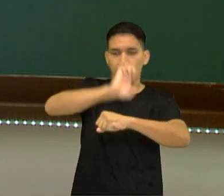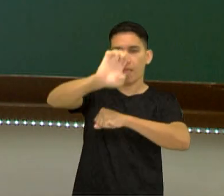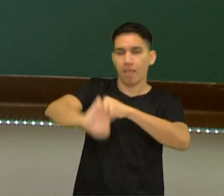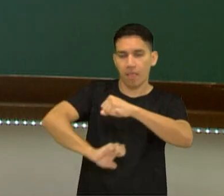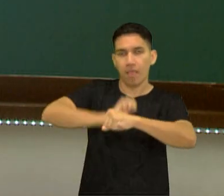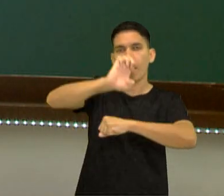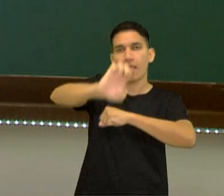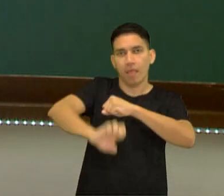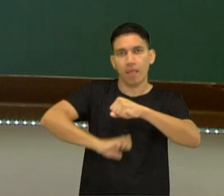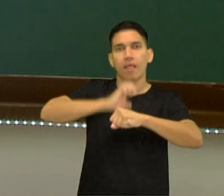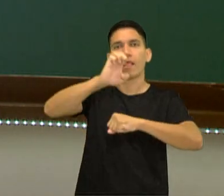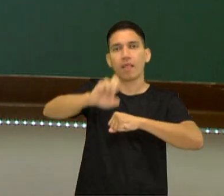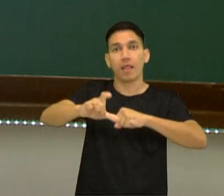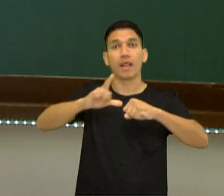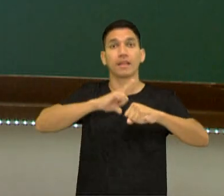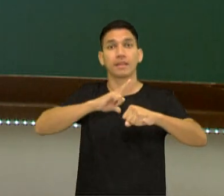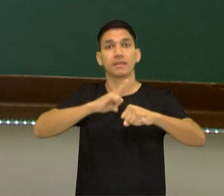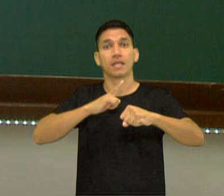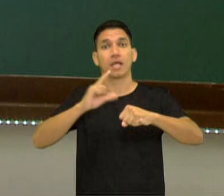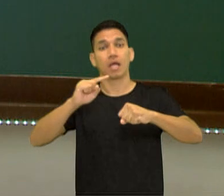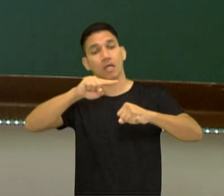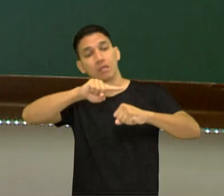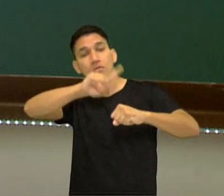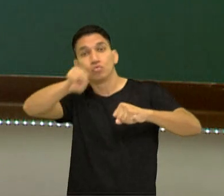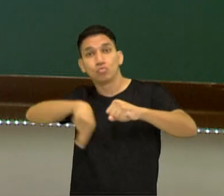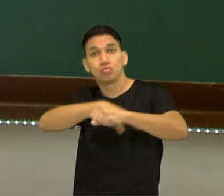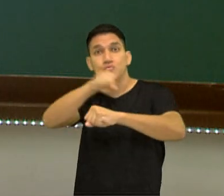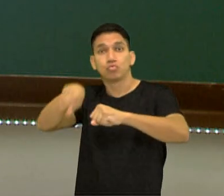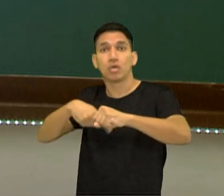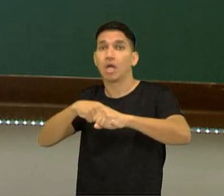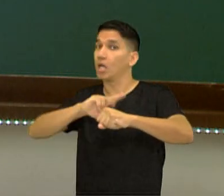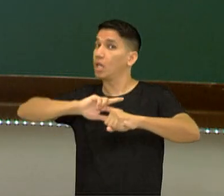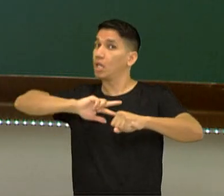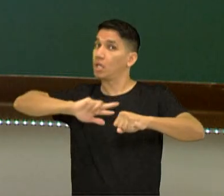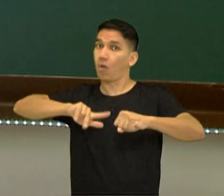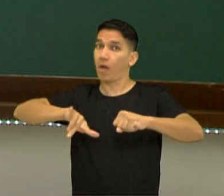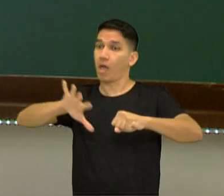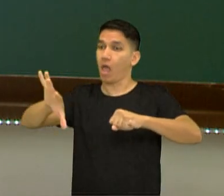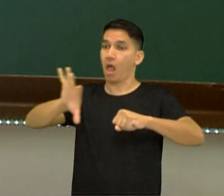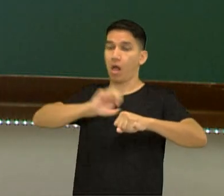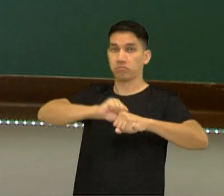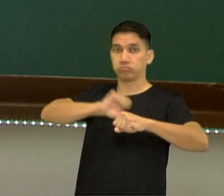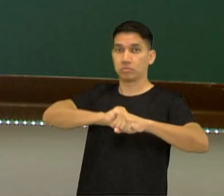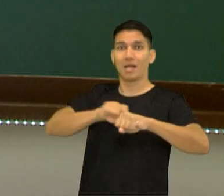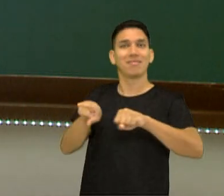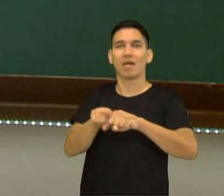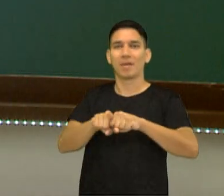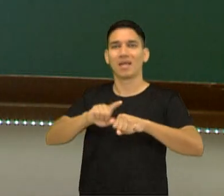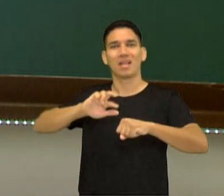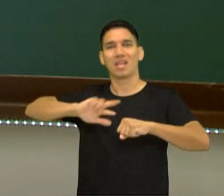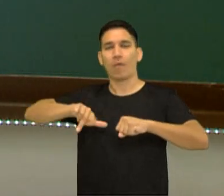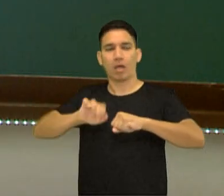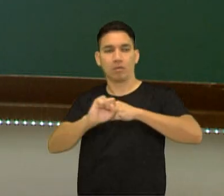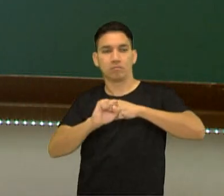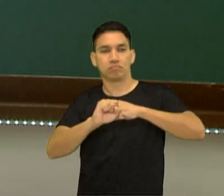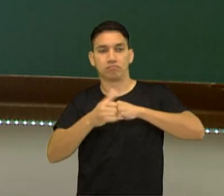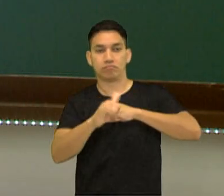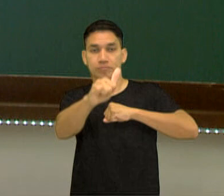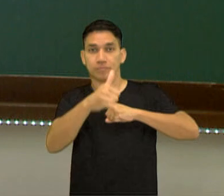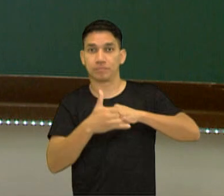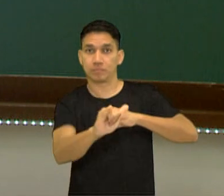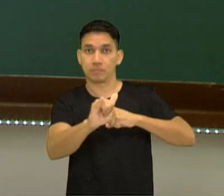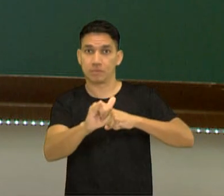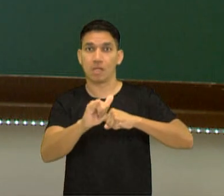órbita estacionária circular, aonde ele não está nem absorvendo nem emitindo energia para andar ali dentro